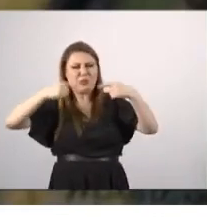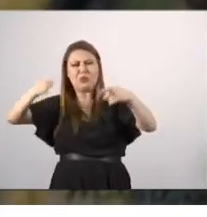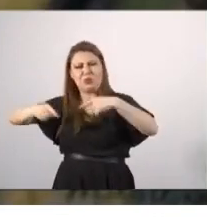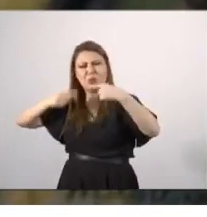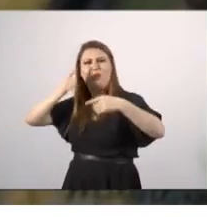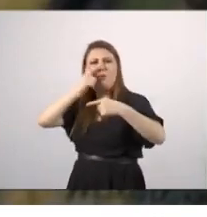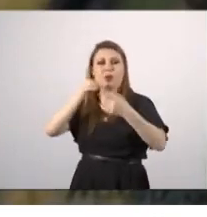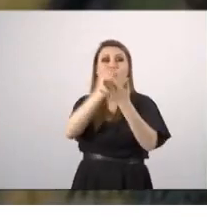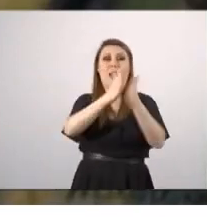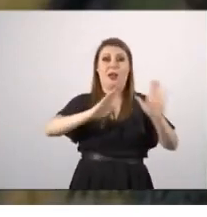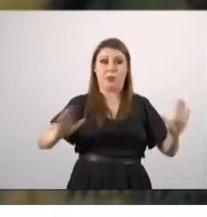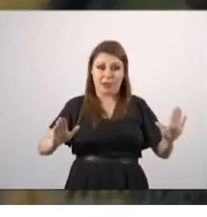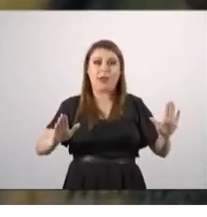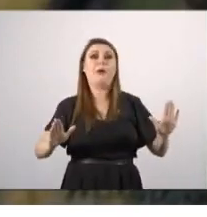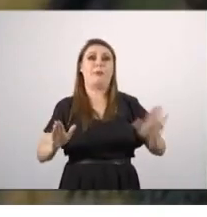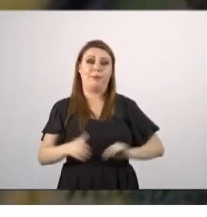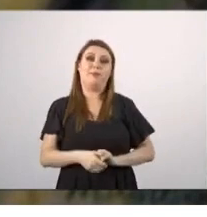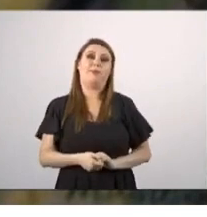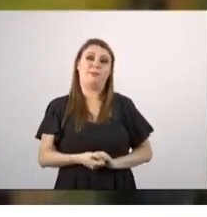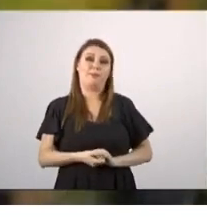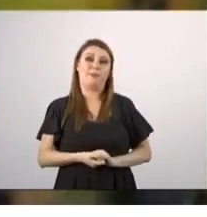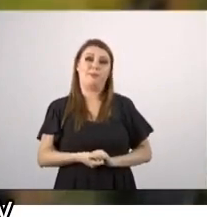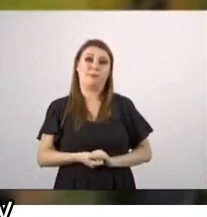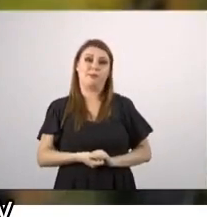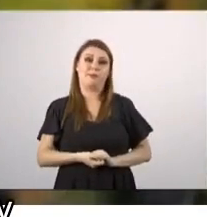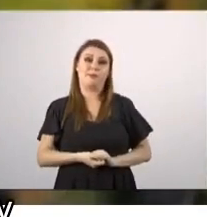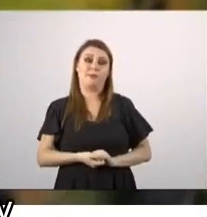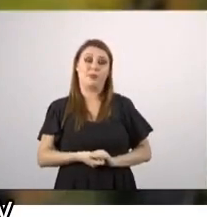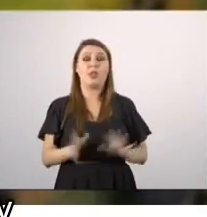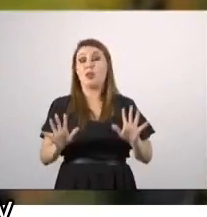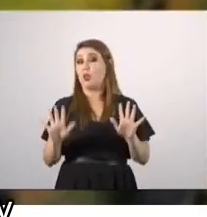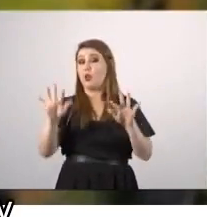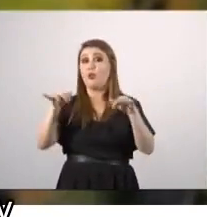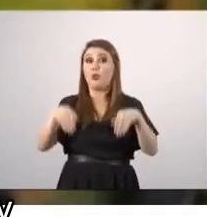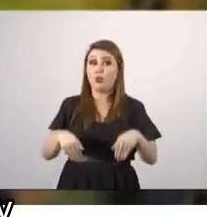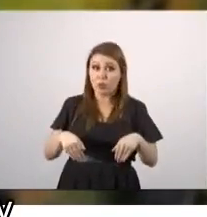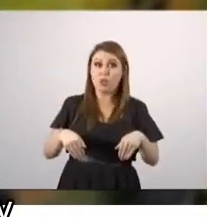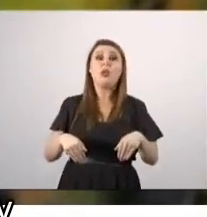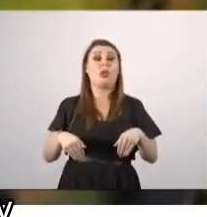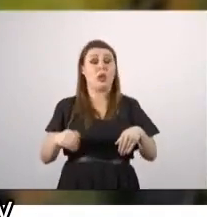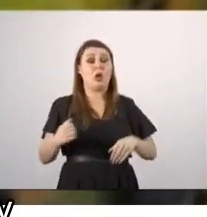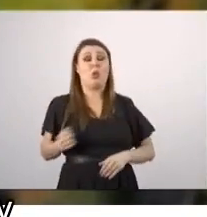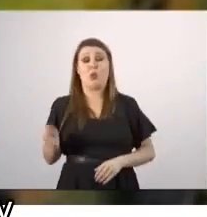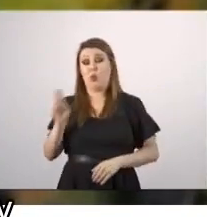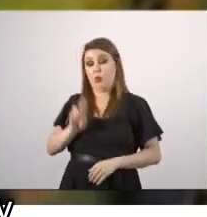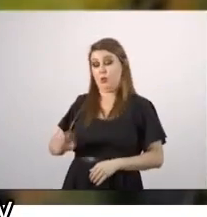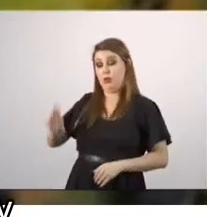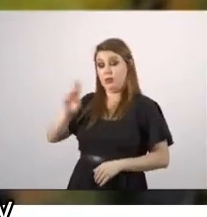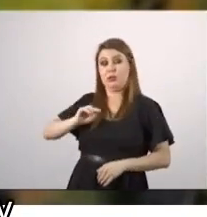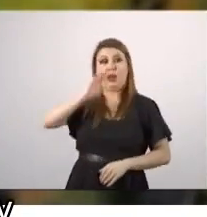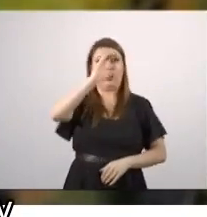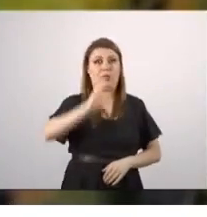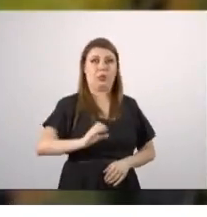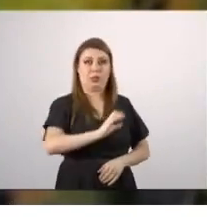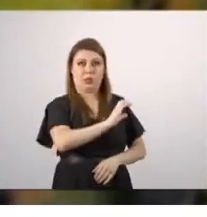que surgiram pelo caminho. Por fim, como Universidade